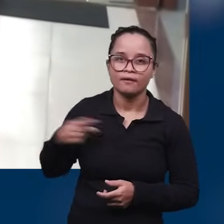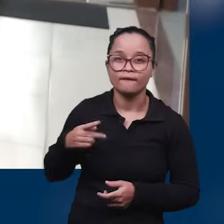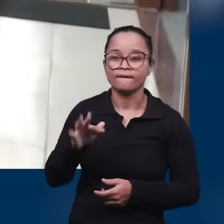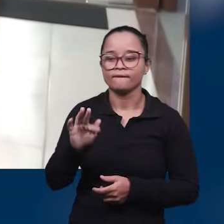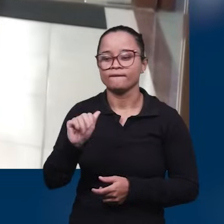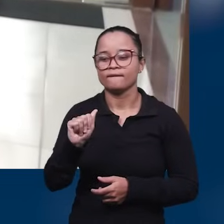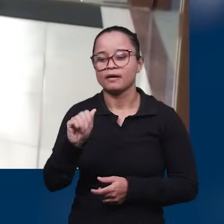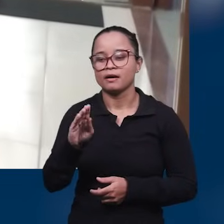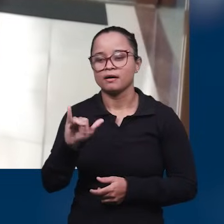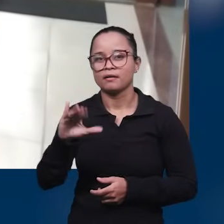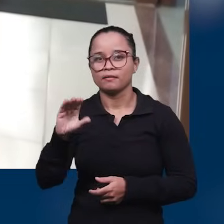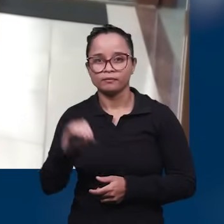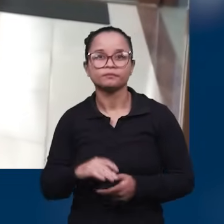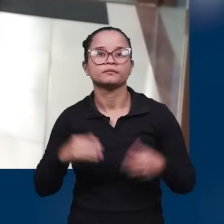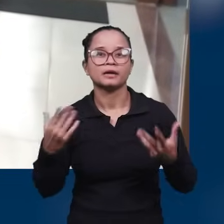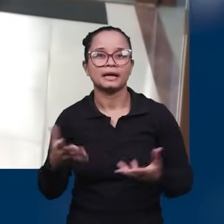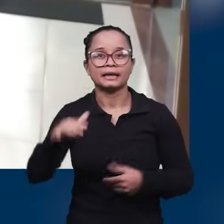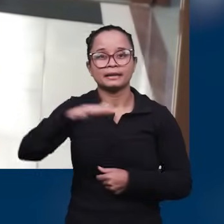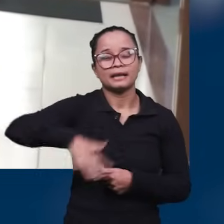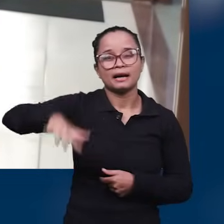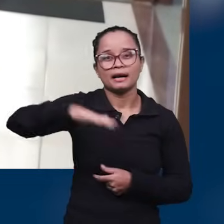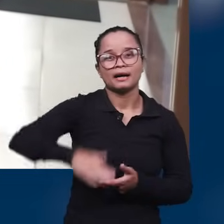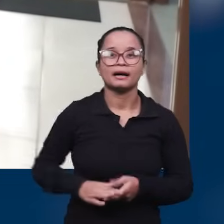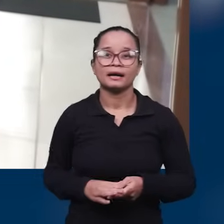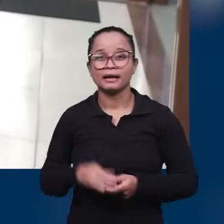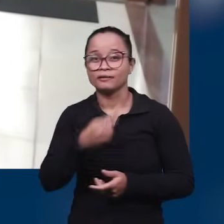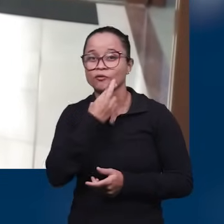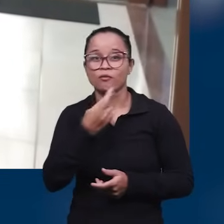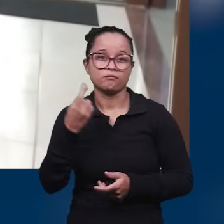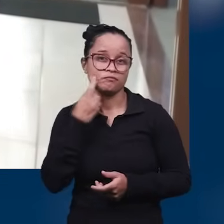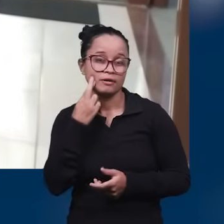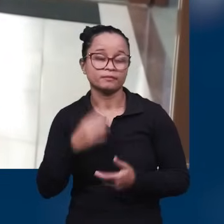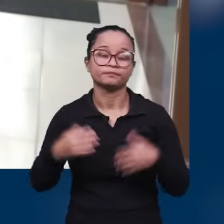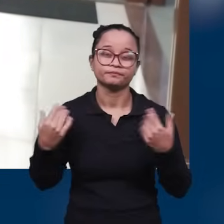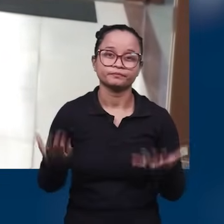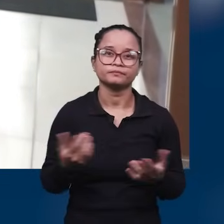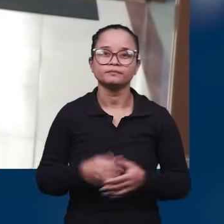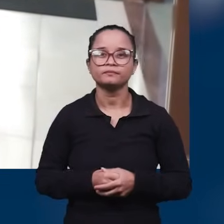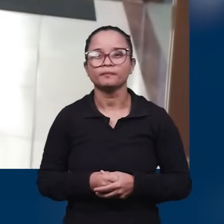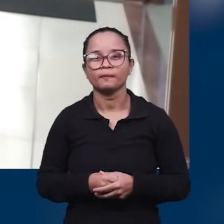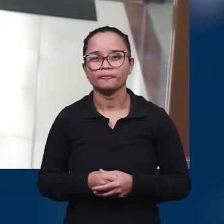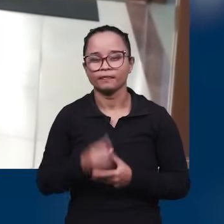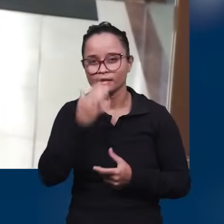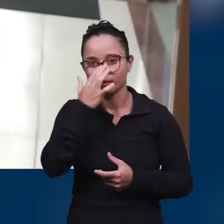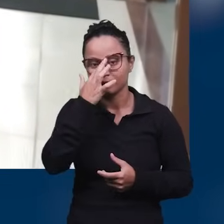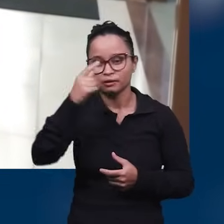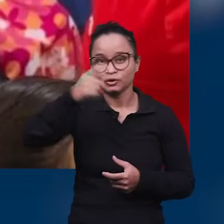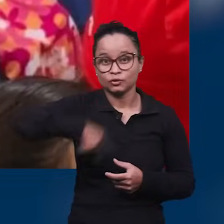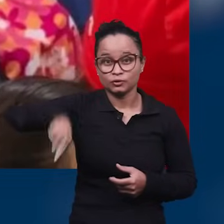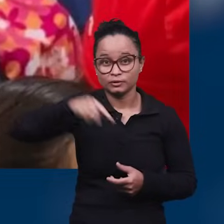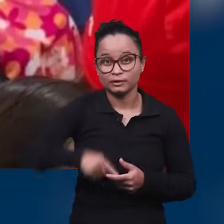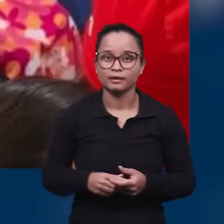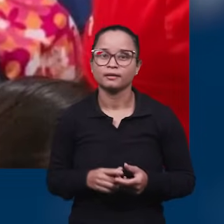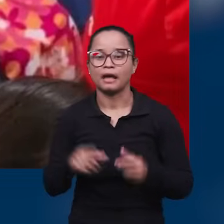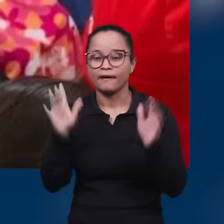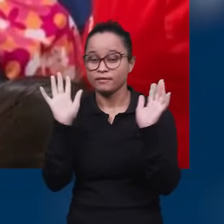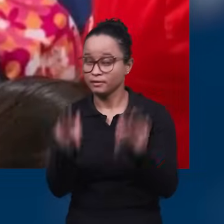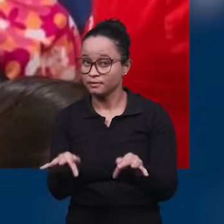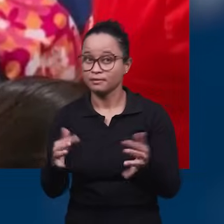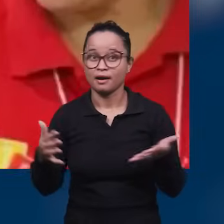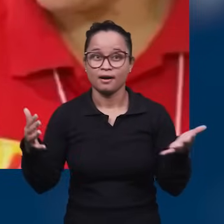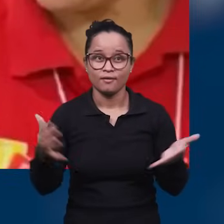Então, Deise, nós estamos aqui encerrando, né, todo esse evento de seminário de